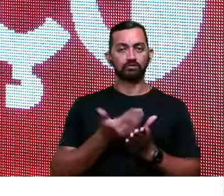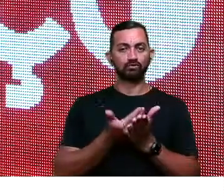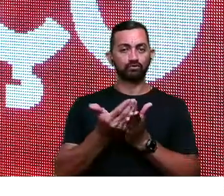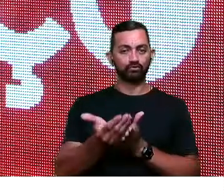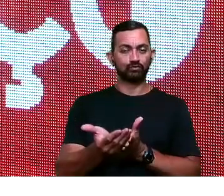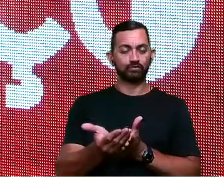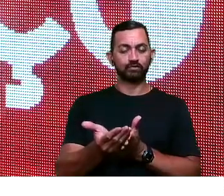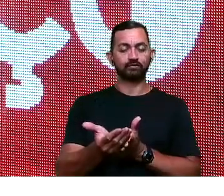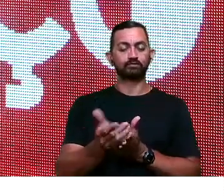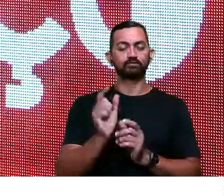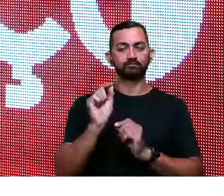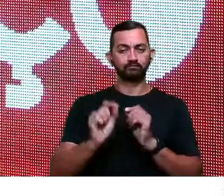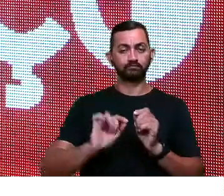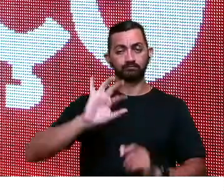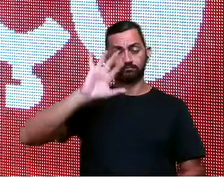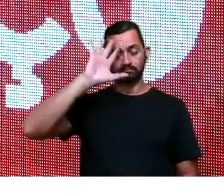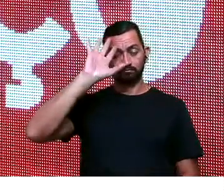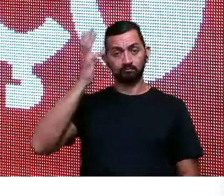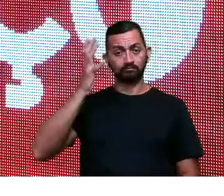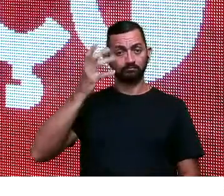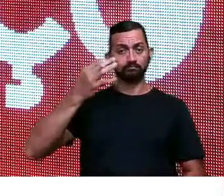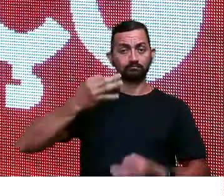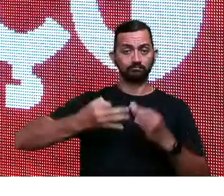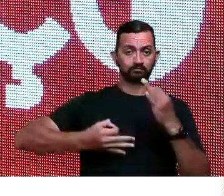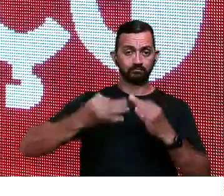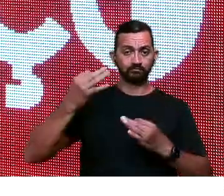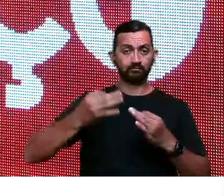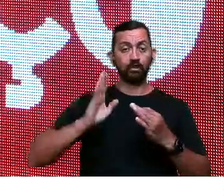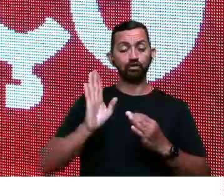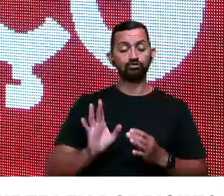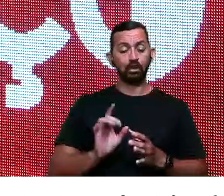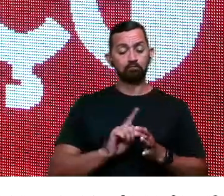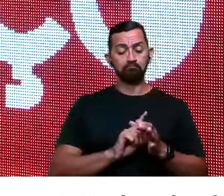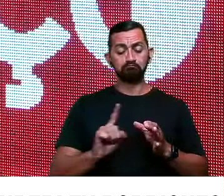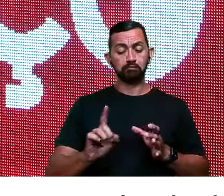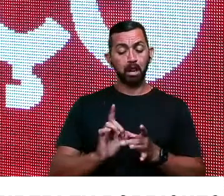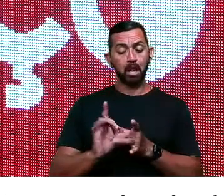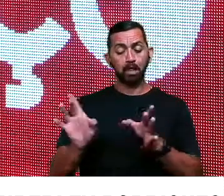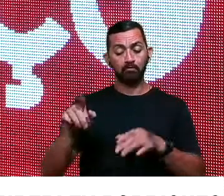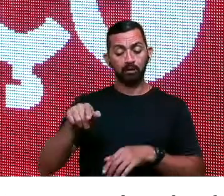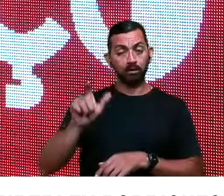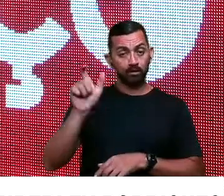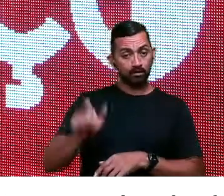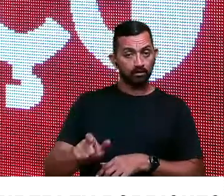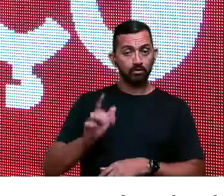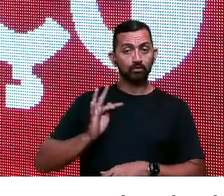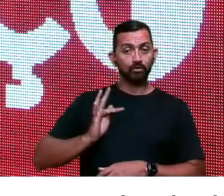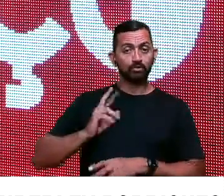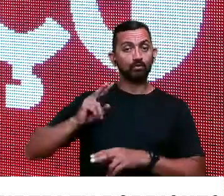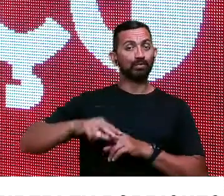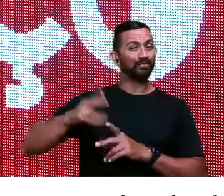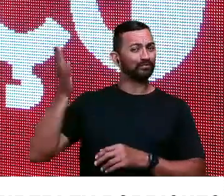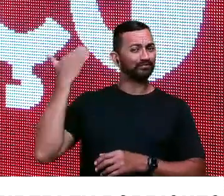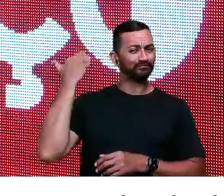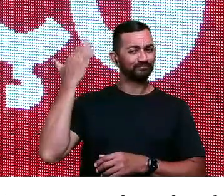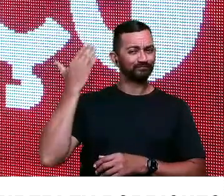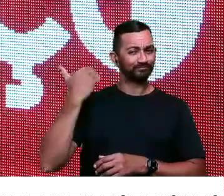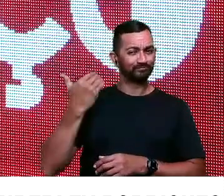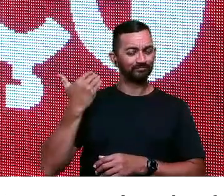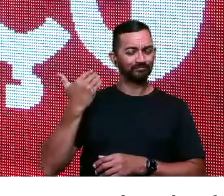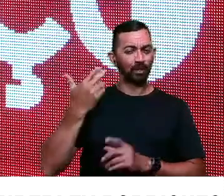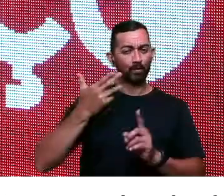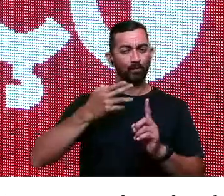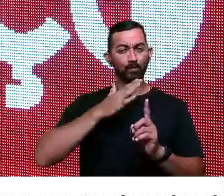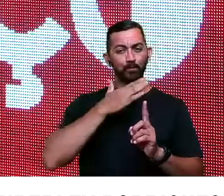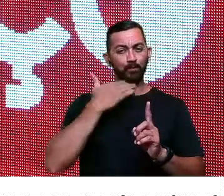A gente já inicia destacando a decisão da Justiça que colocou em liberdade o policial militar que estava preso pelo